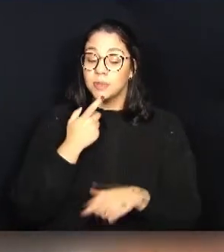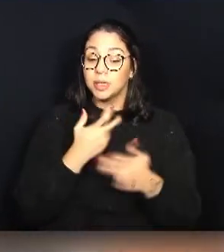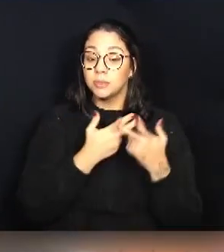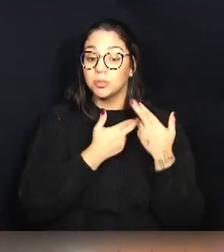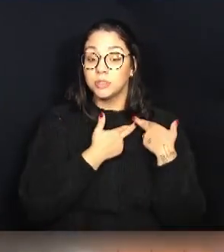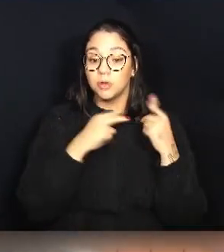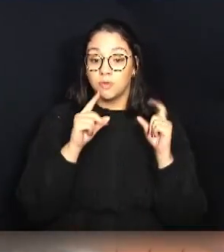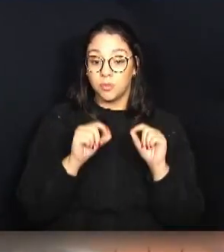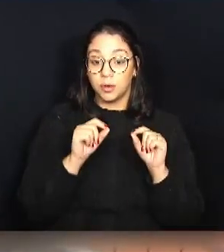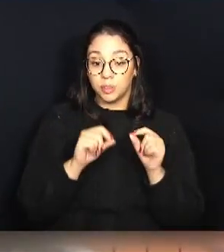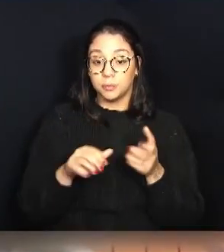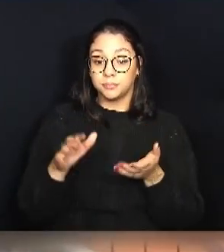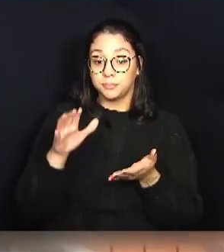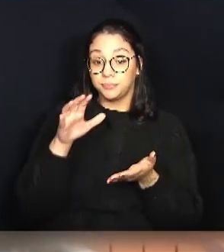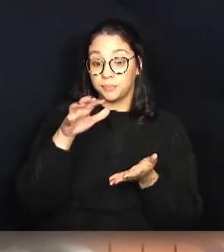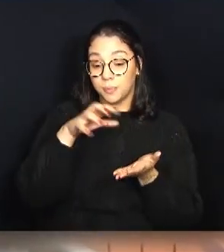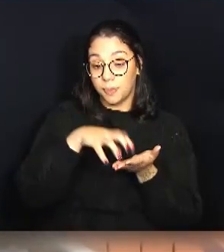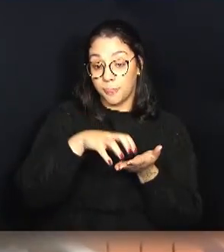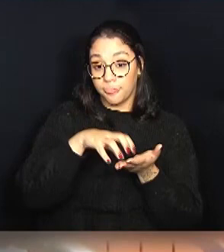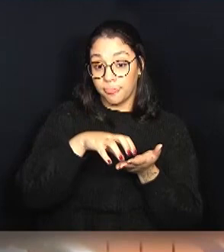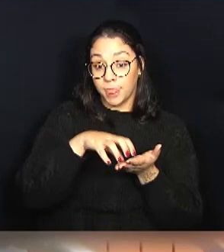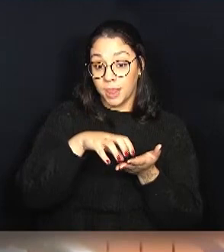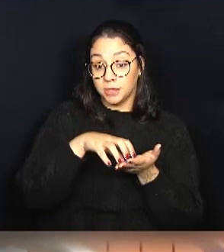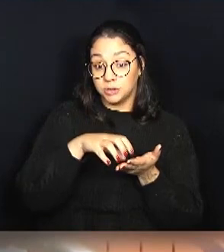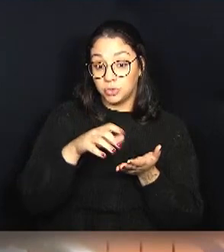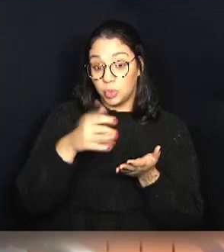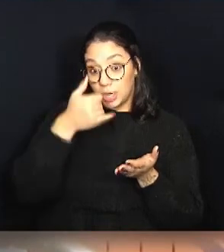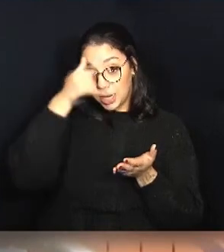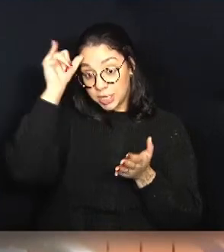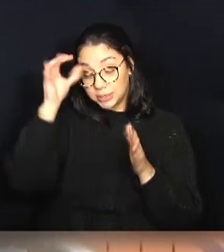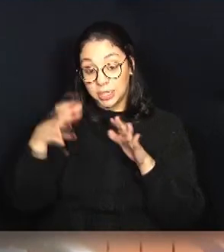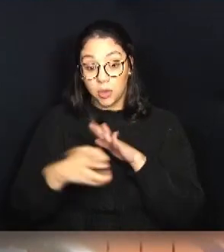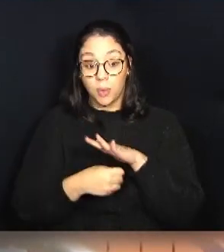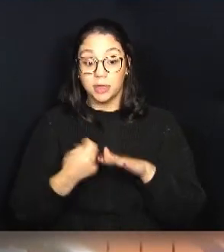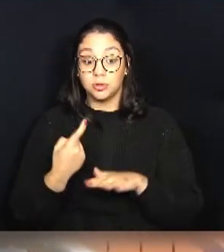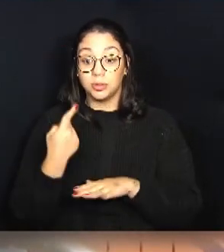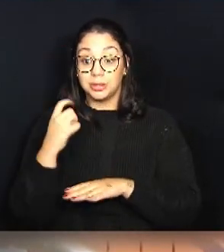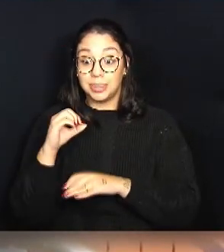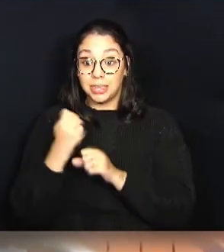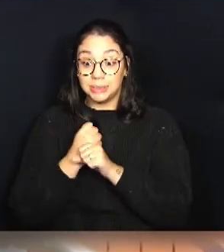setor antissequestro por uma década. E quero